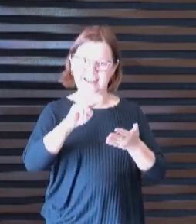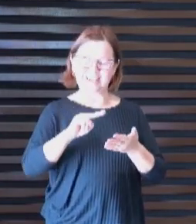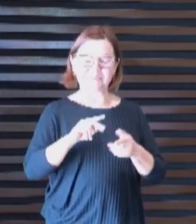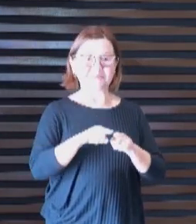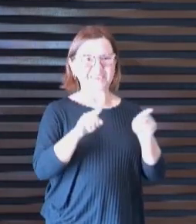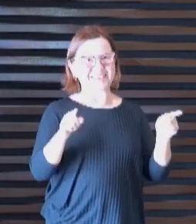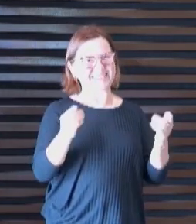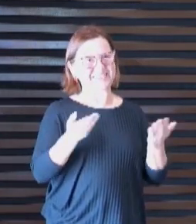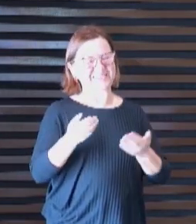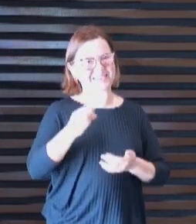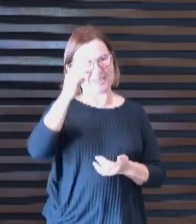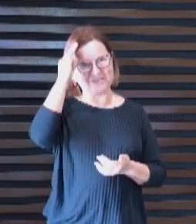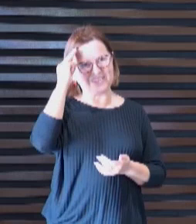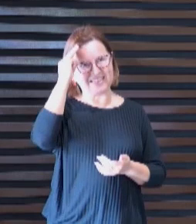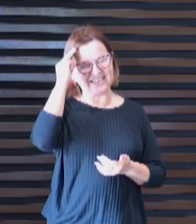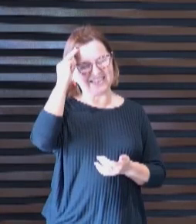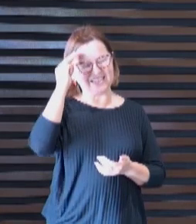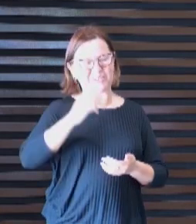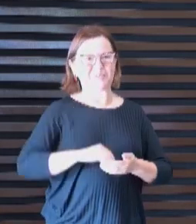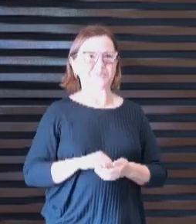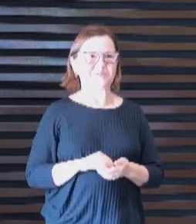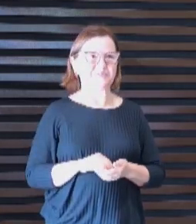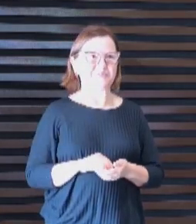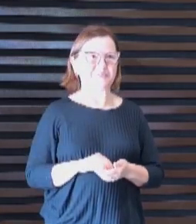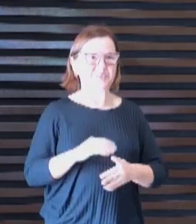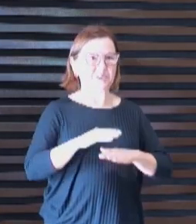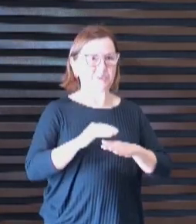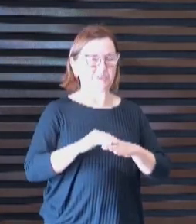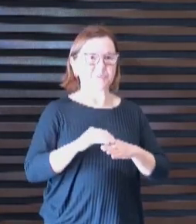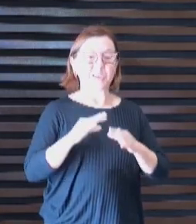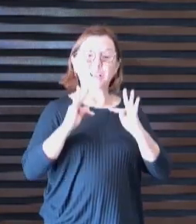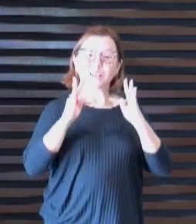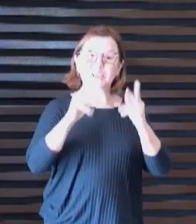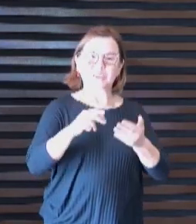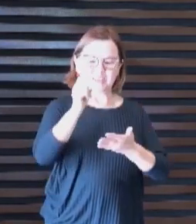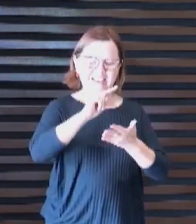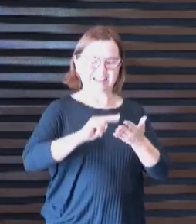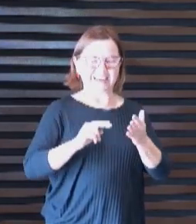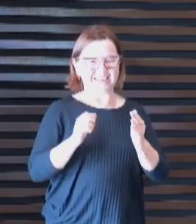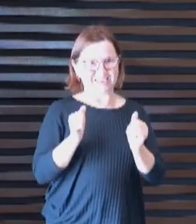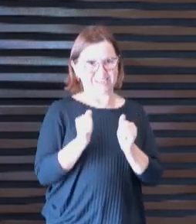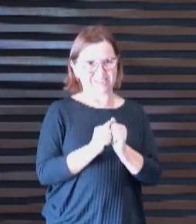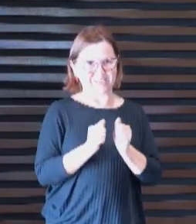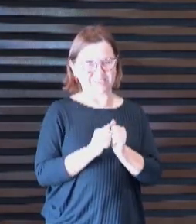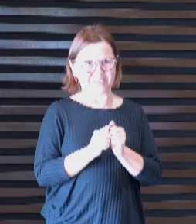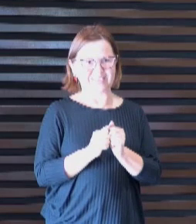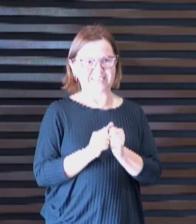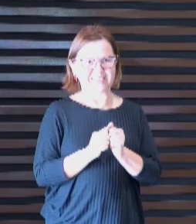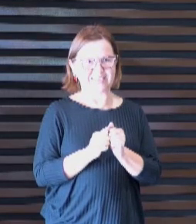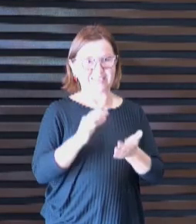Senhor tem para nós nessa manhã. E eu convido a igreja toda a ler comigo o texto que é o texto